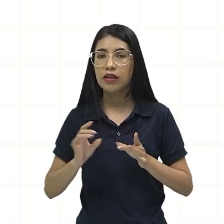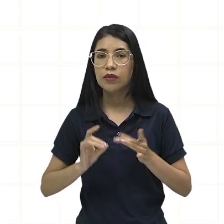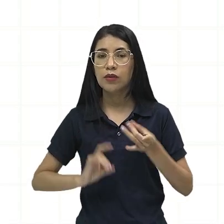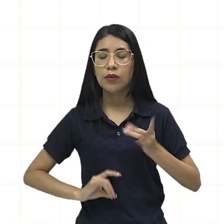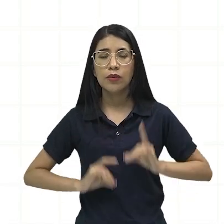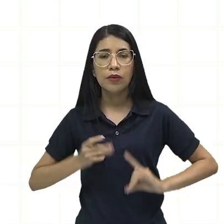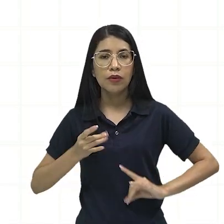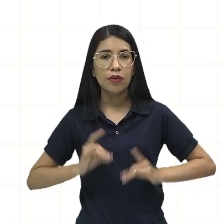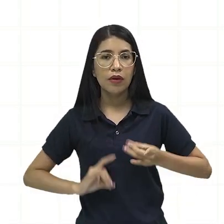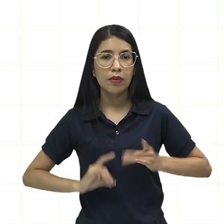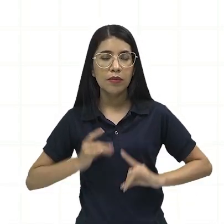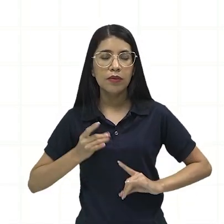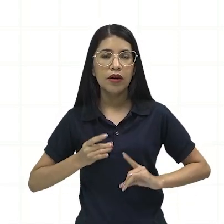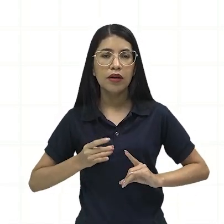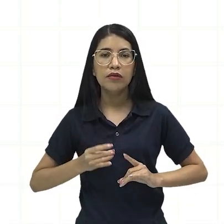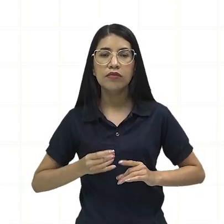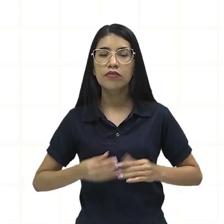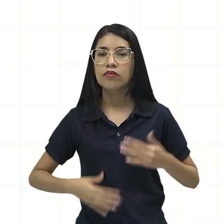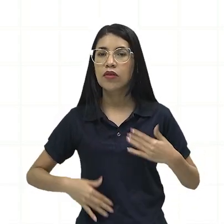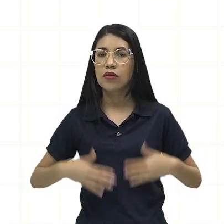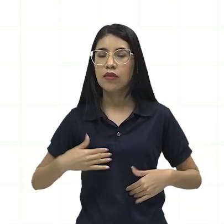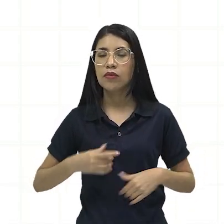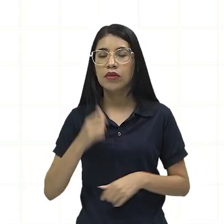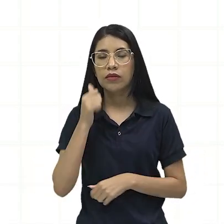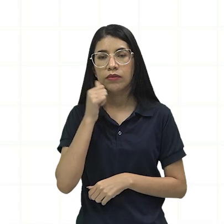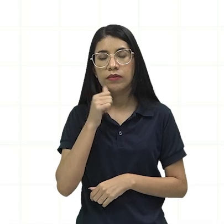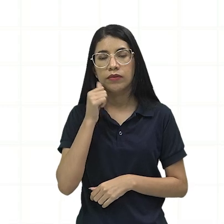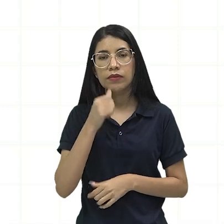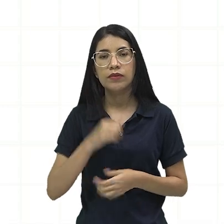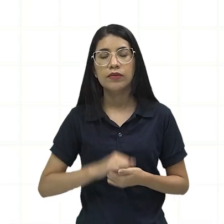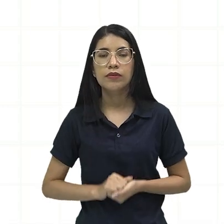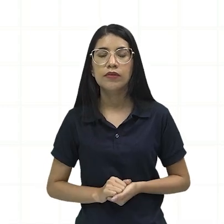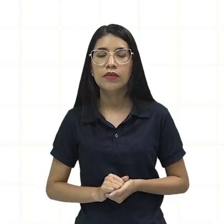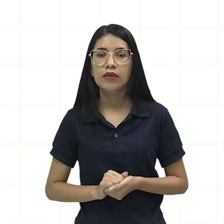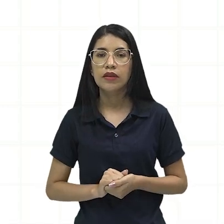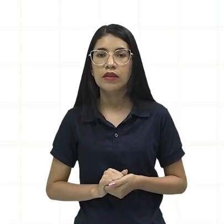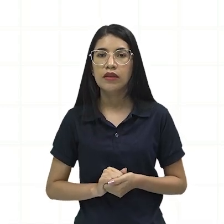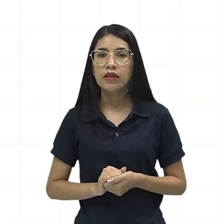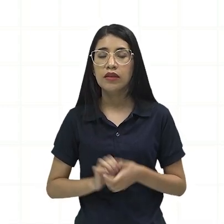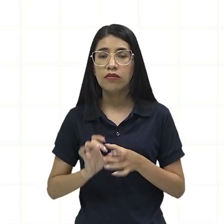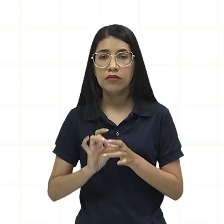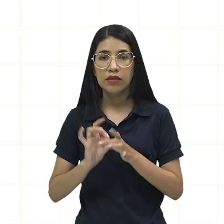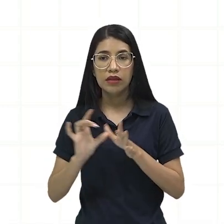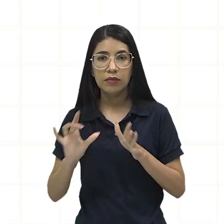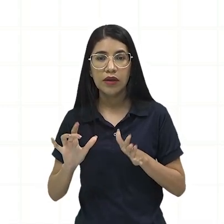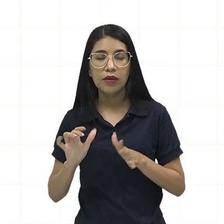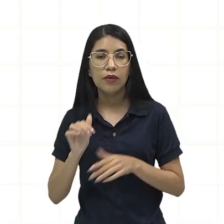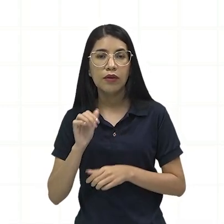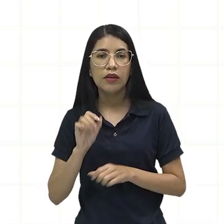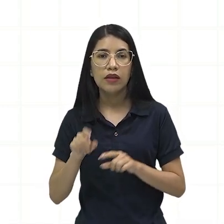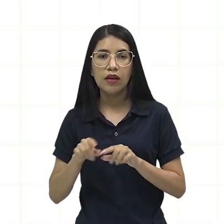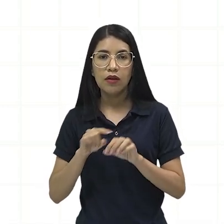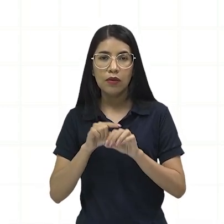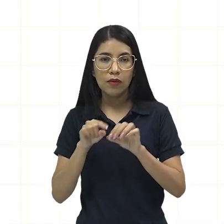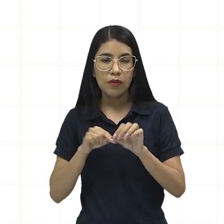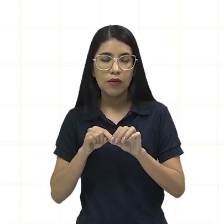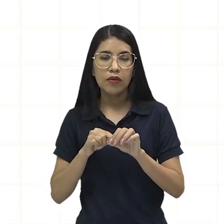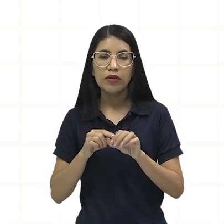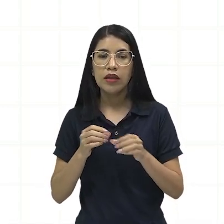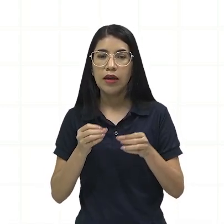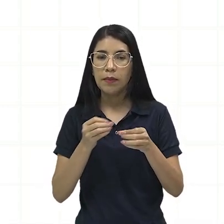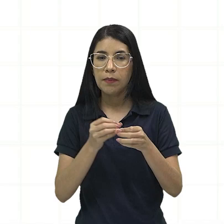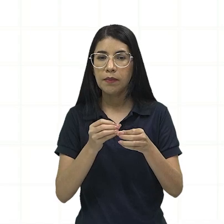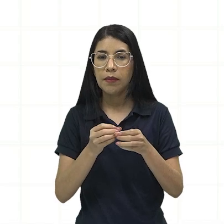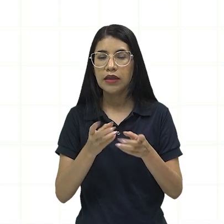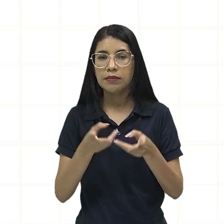hormônios para o organismo dessa mulher, certo? Quando esse óvulo é liberado, gente, aqui mais, né, próximo, a